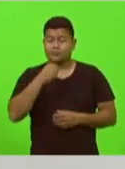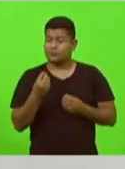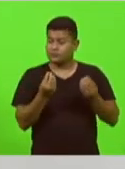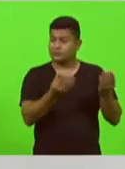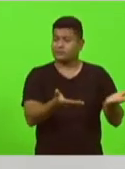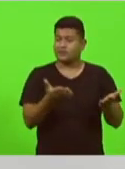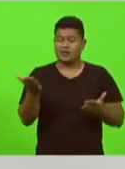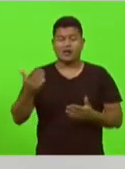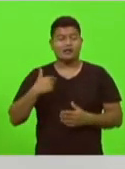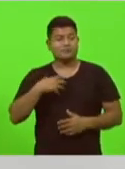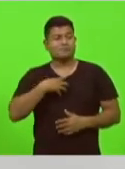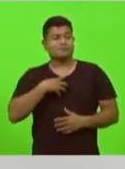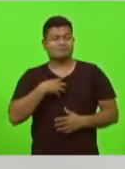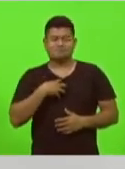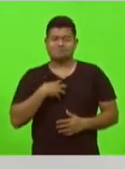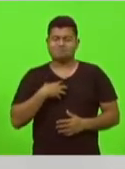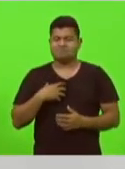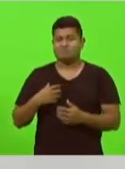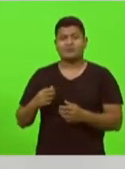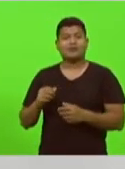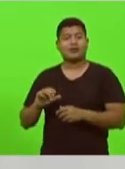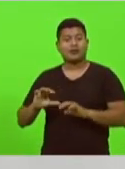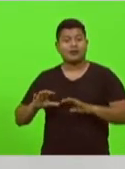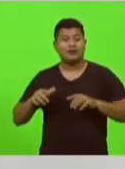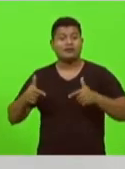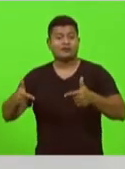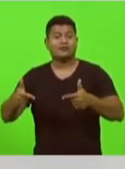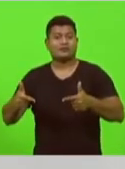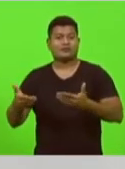de tu incentivar e de tu obrigar.